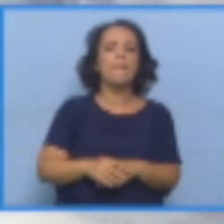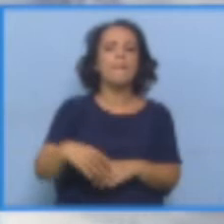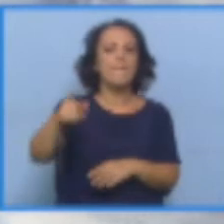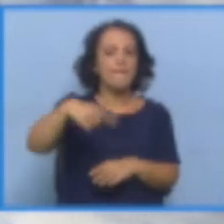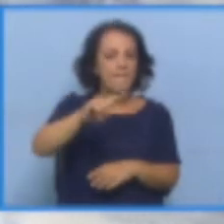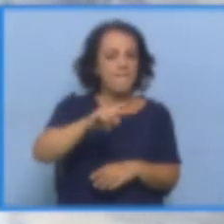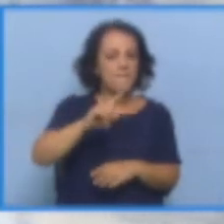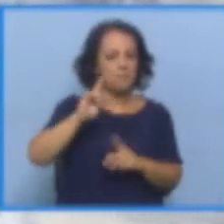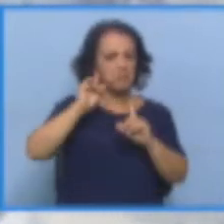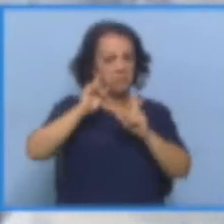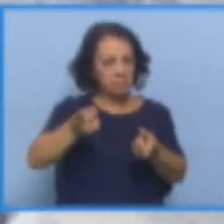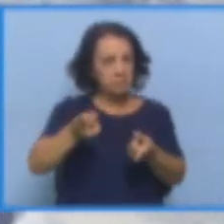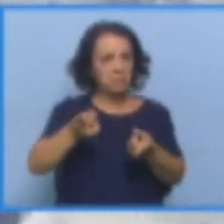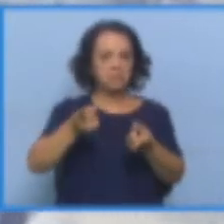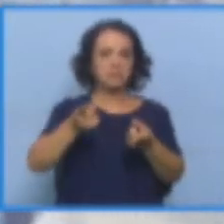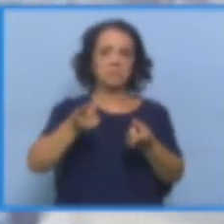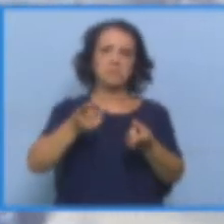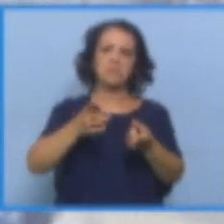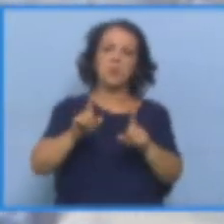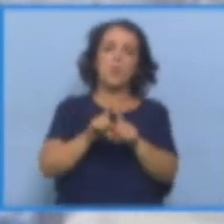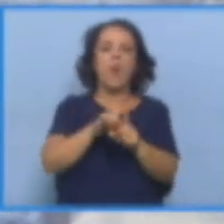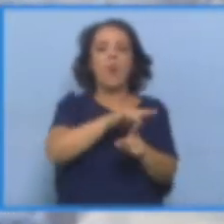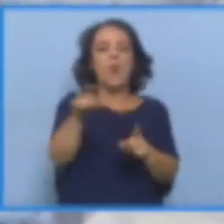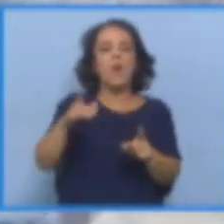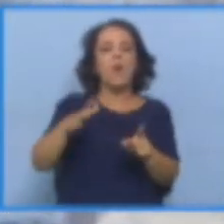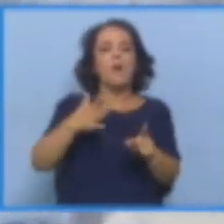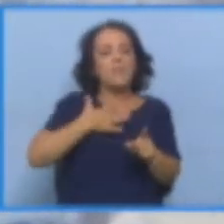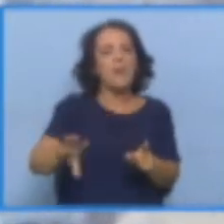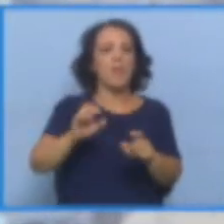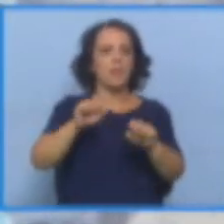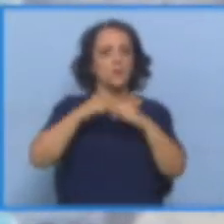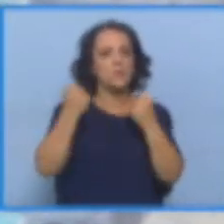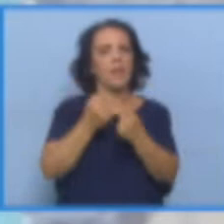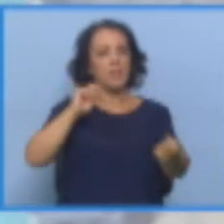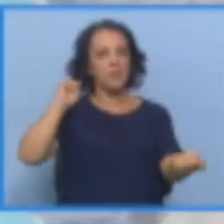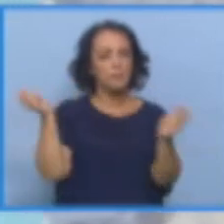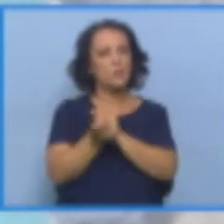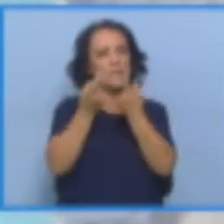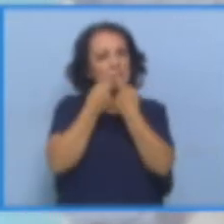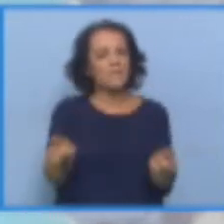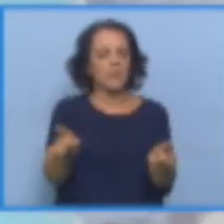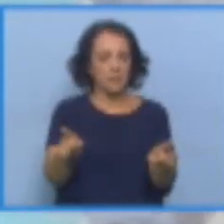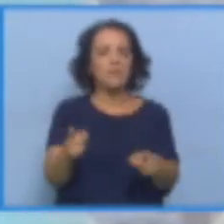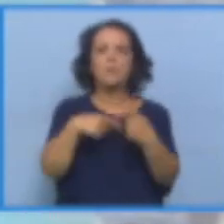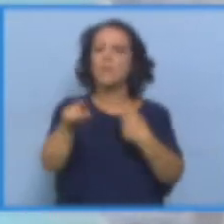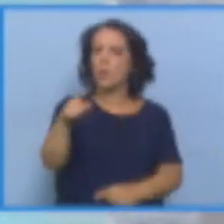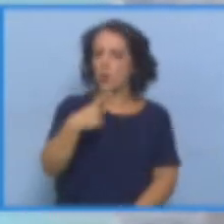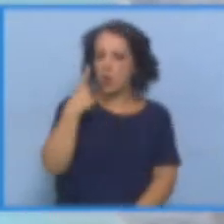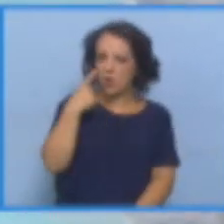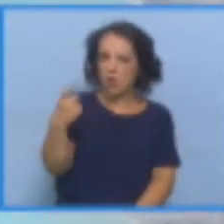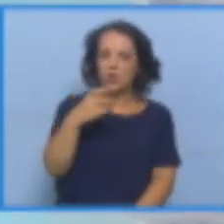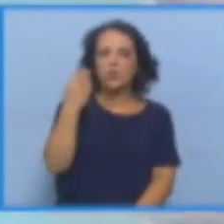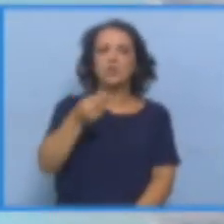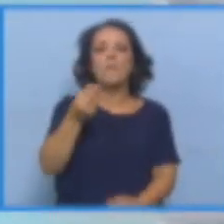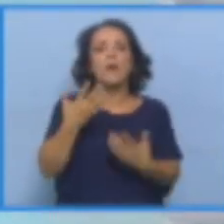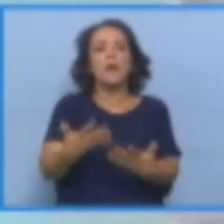serem protagonistas de uma sociedade diferente, não é? E notas isto, esta vontade dos jovens de